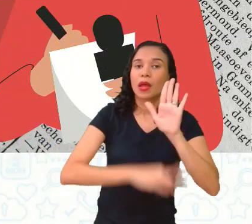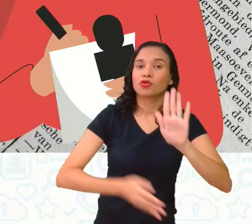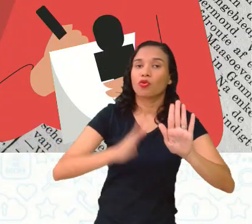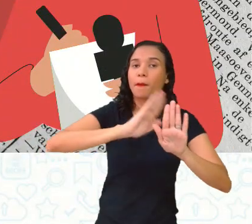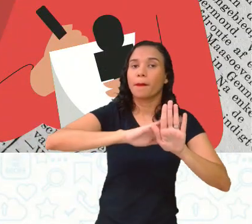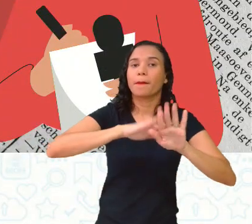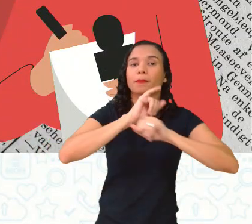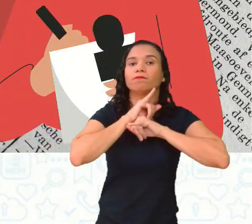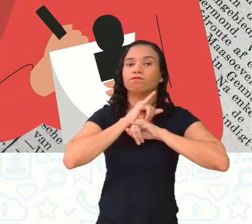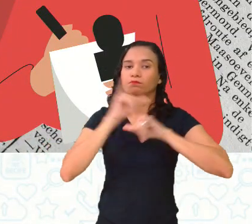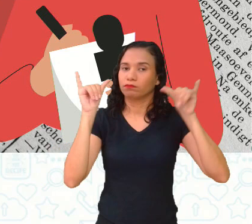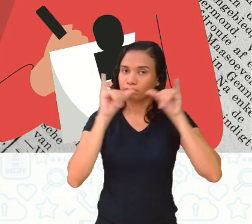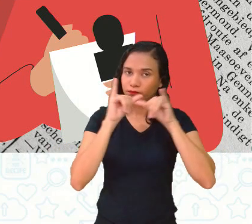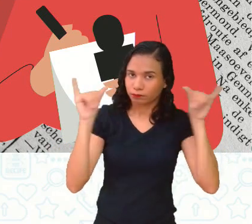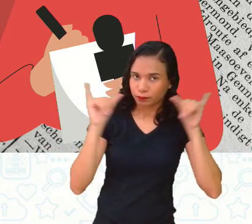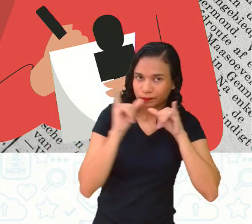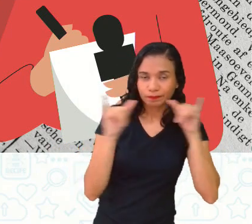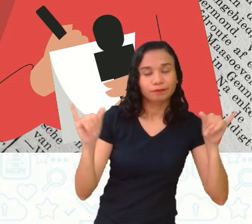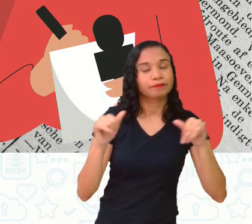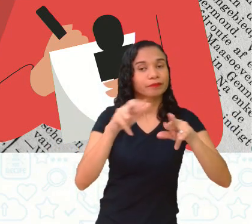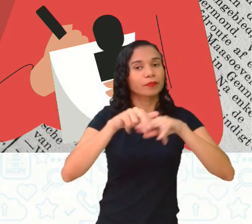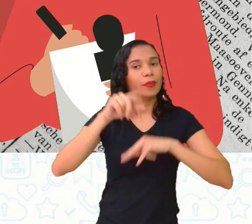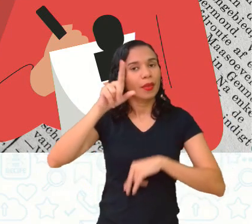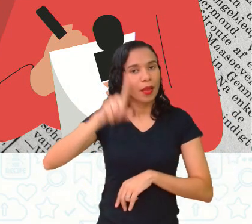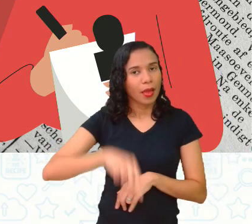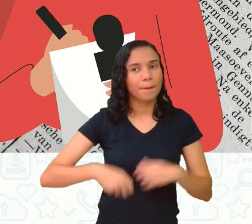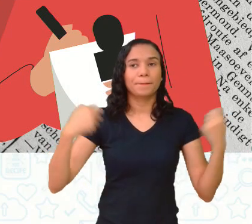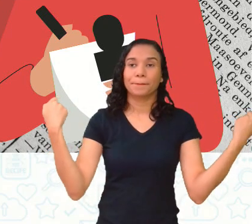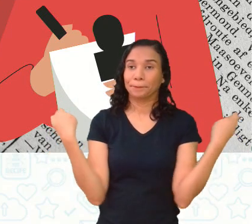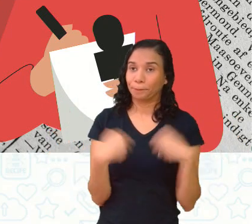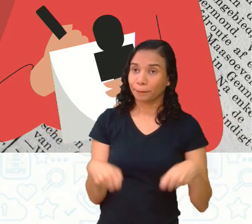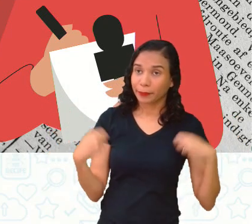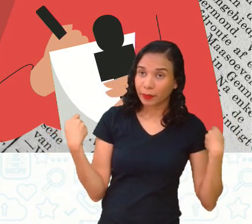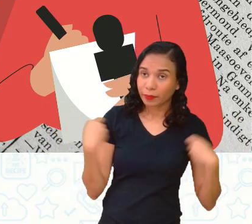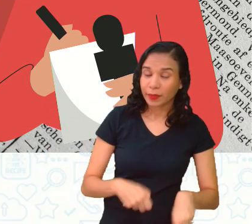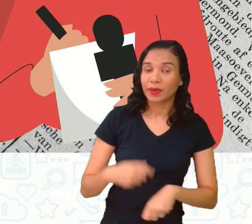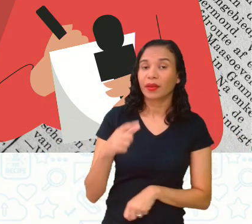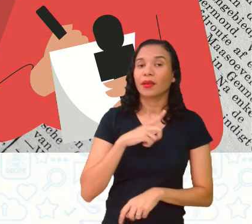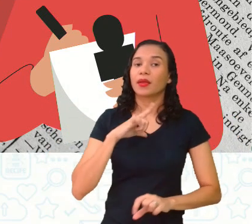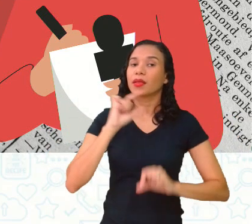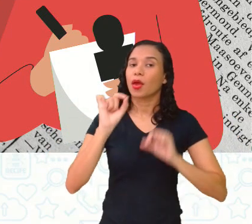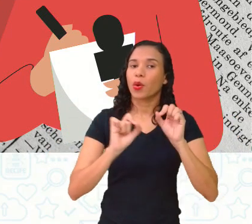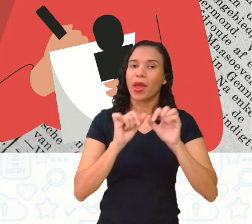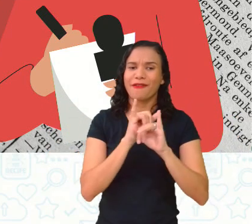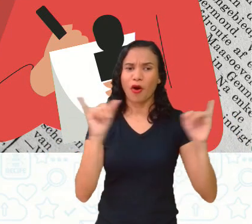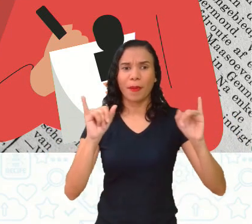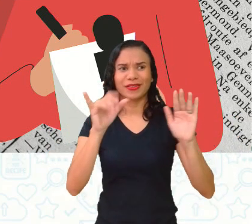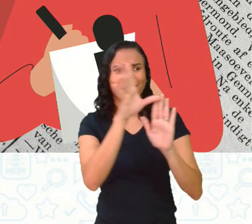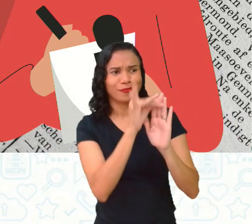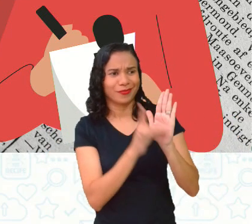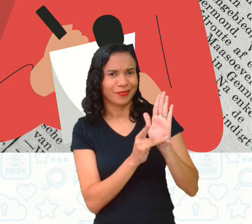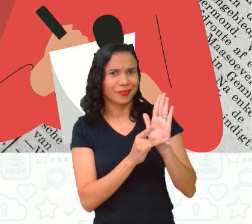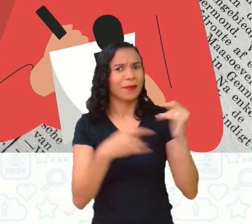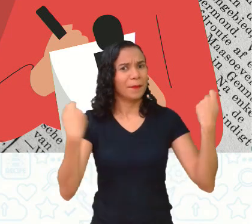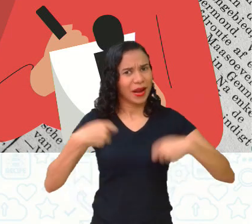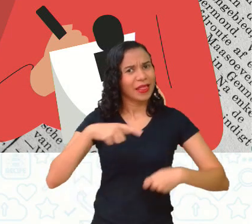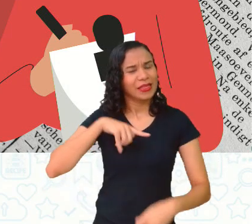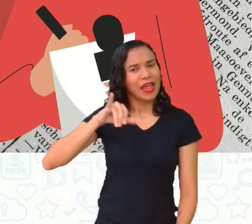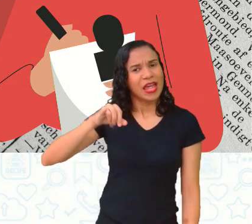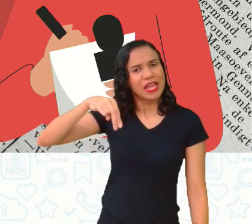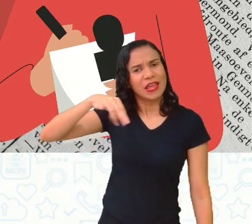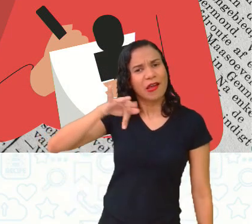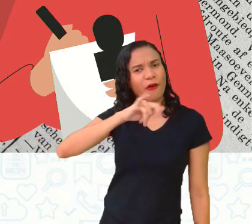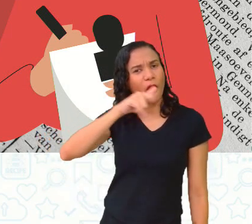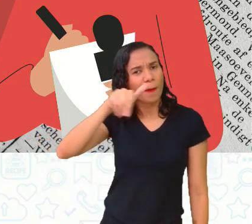cunho informativo. Então, ela precisa ter informações, né, sobre alguma